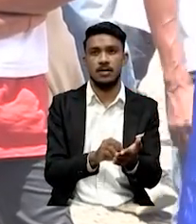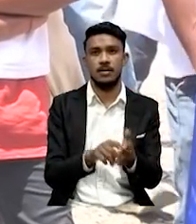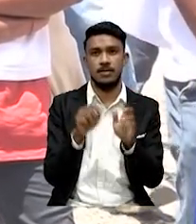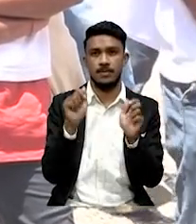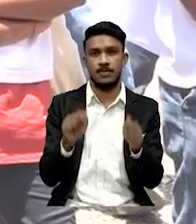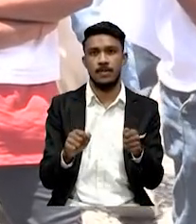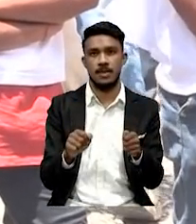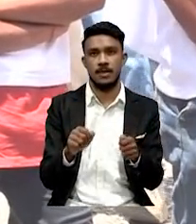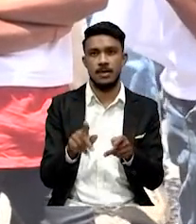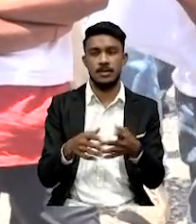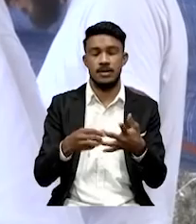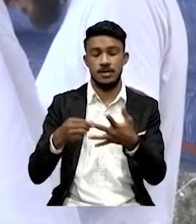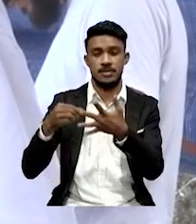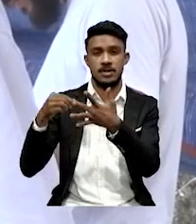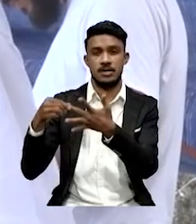representante especial